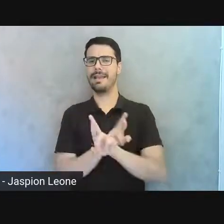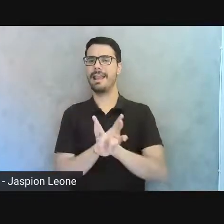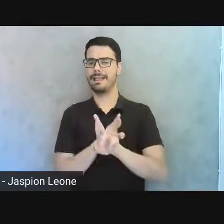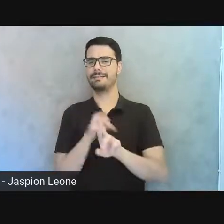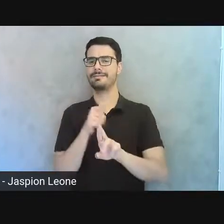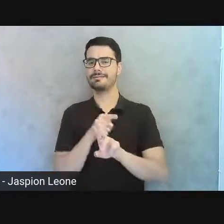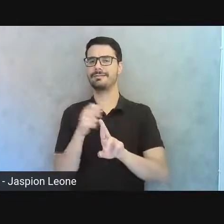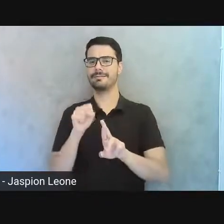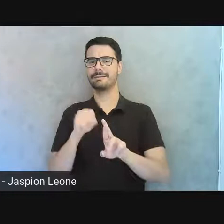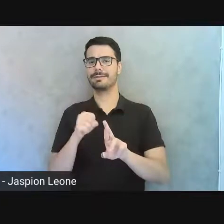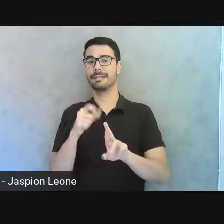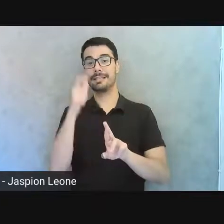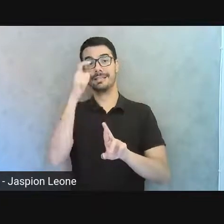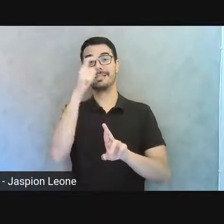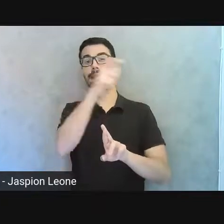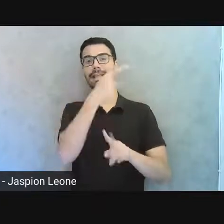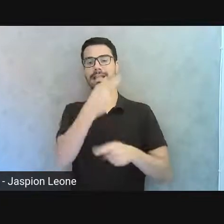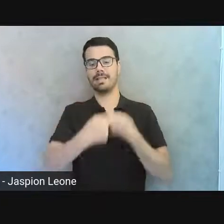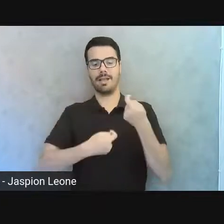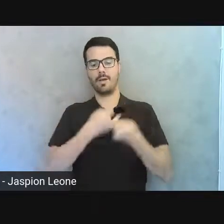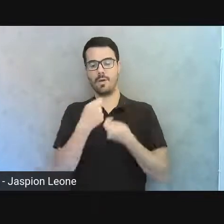grande entre interesse econômico